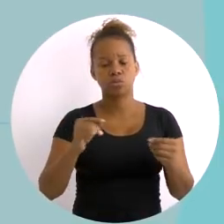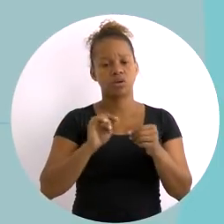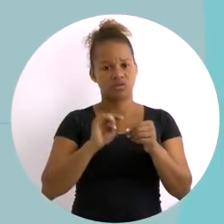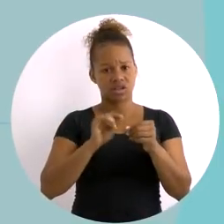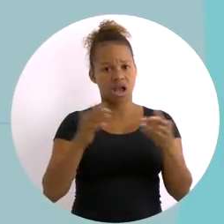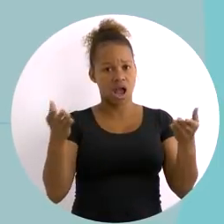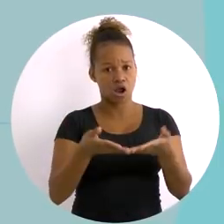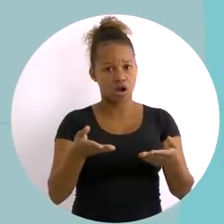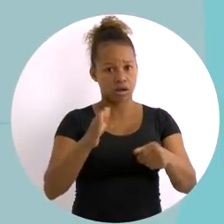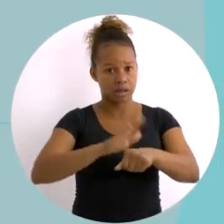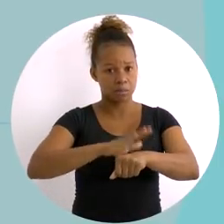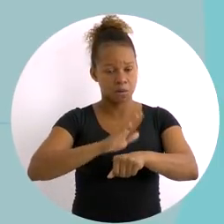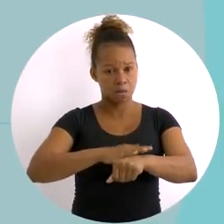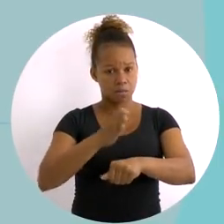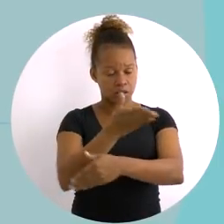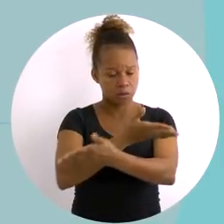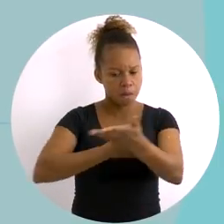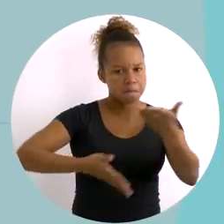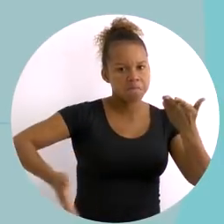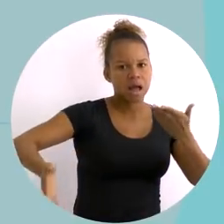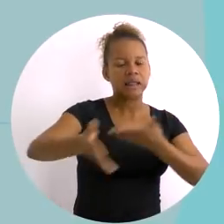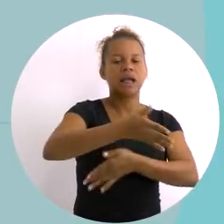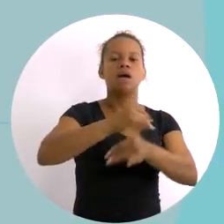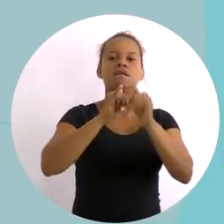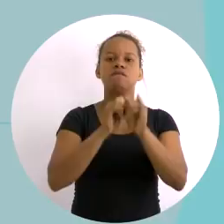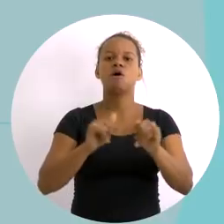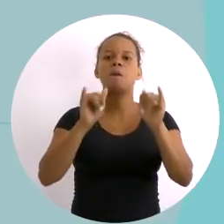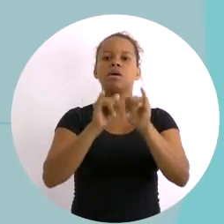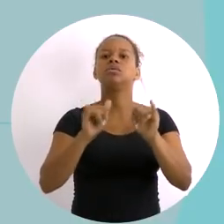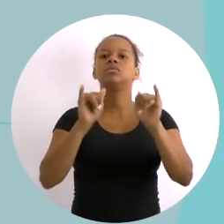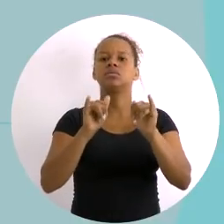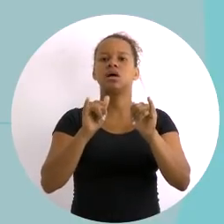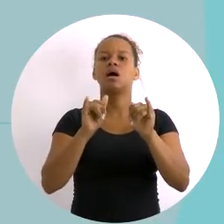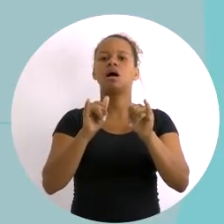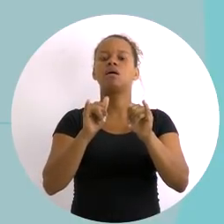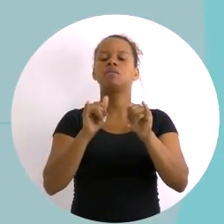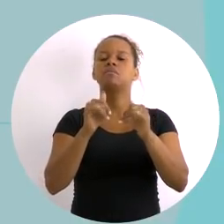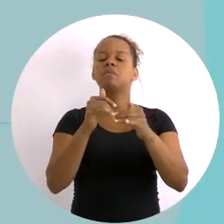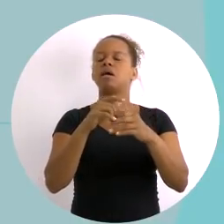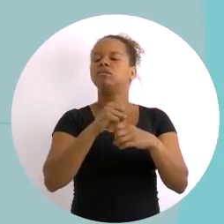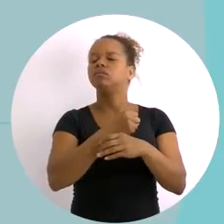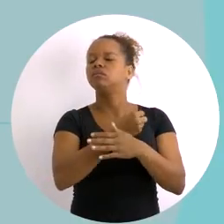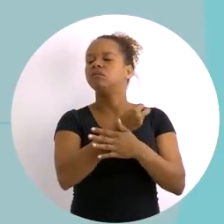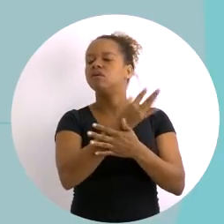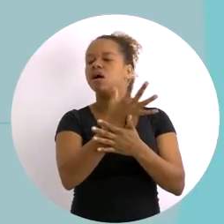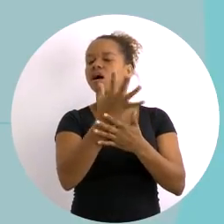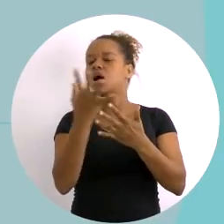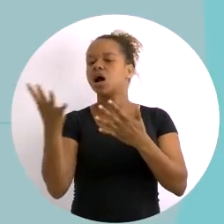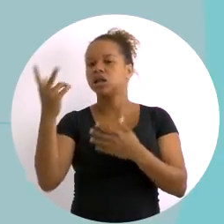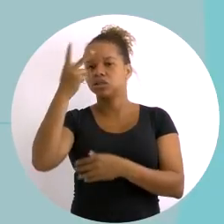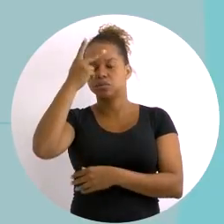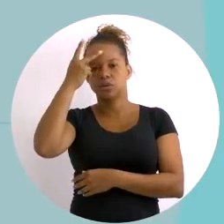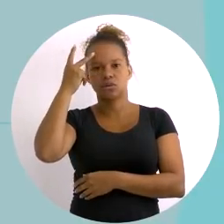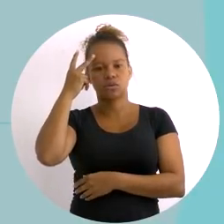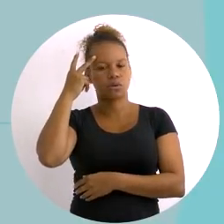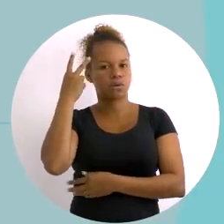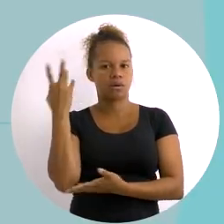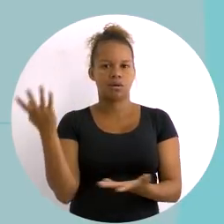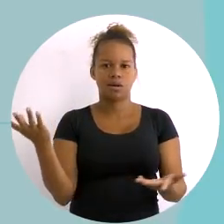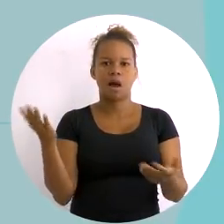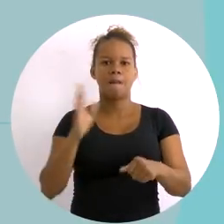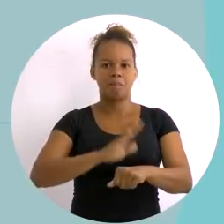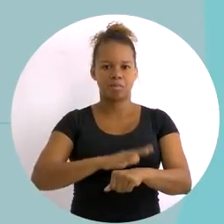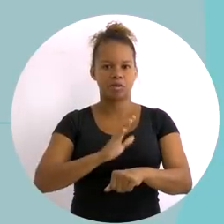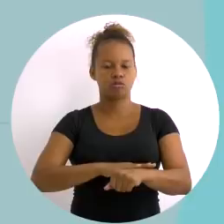estamos fazendo nesse momento, compartilhar uma informação para dezenas, centenas, milhares de pessoas